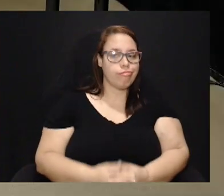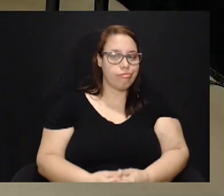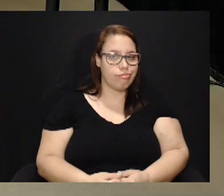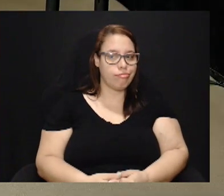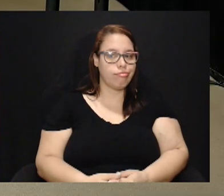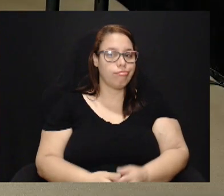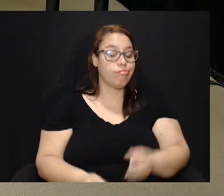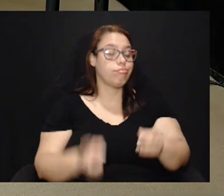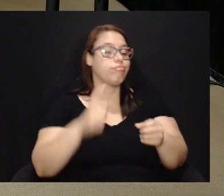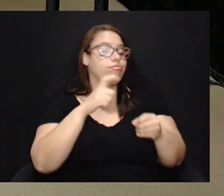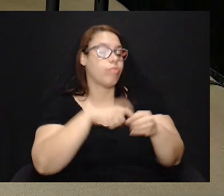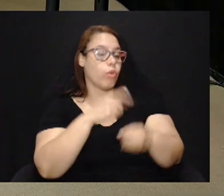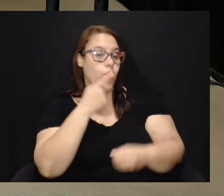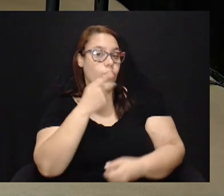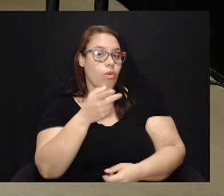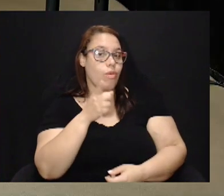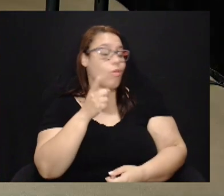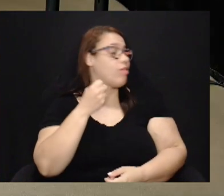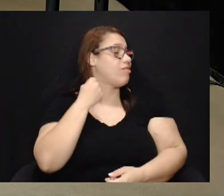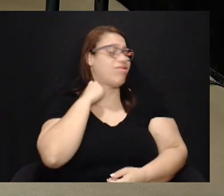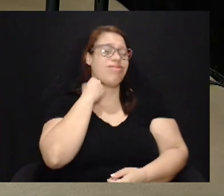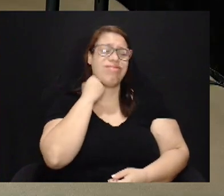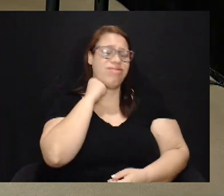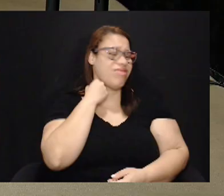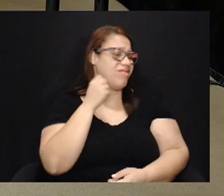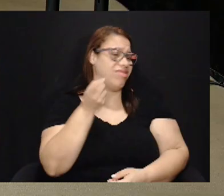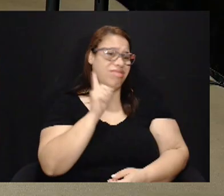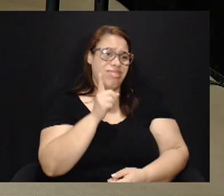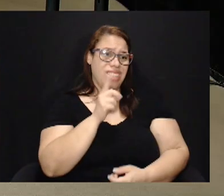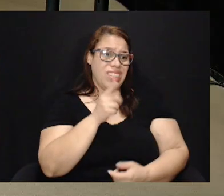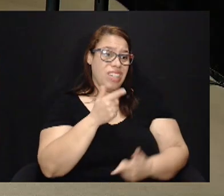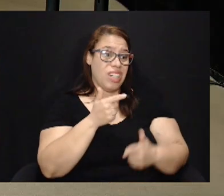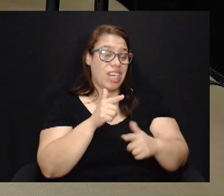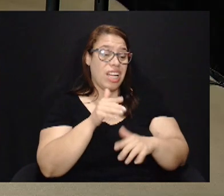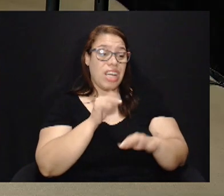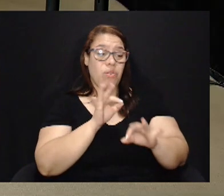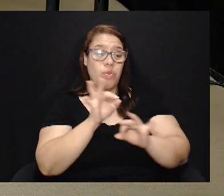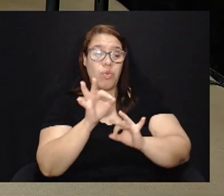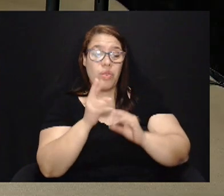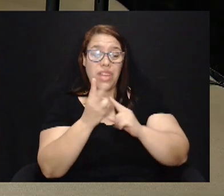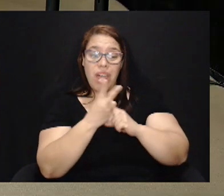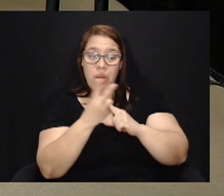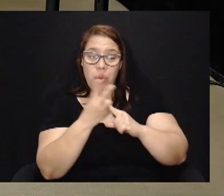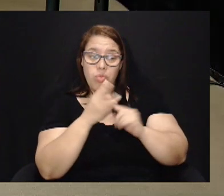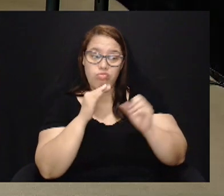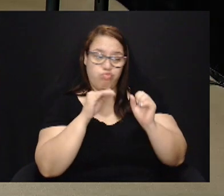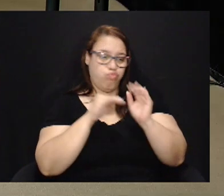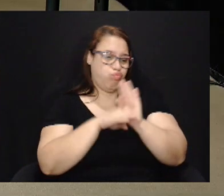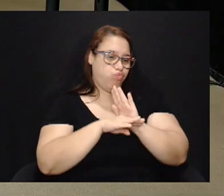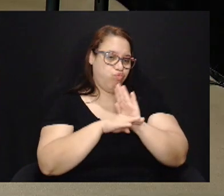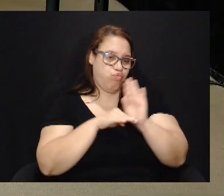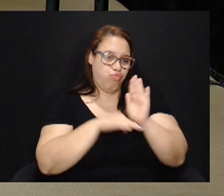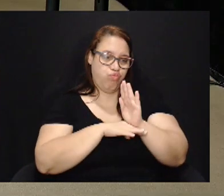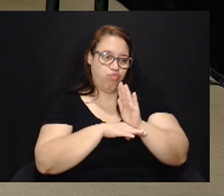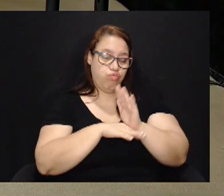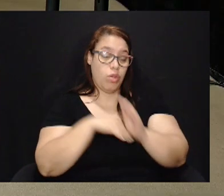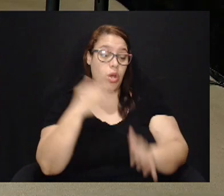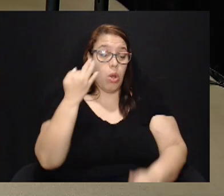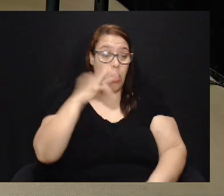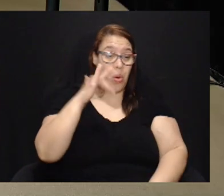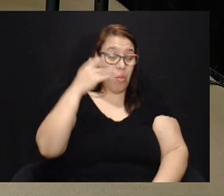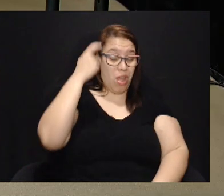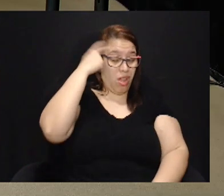você não desestressa, porque você não está tratando a causa. Entendi. Né? Você está mascarando, é como se você tivesse uma dor de cabeça,